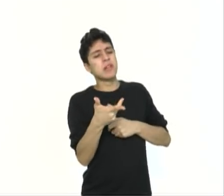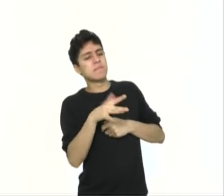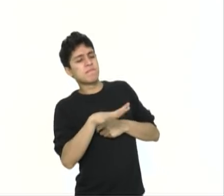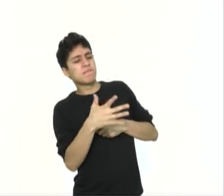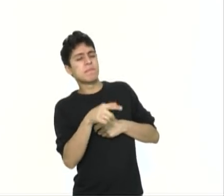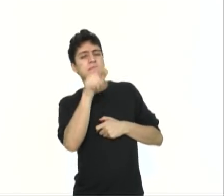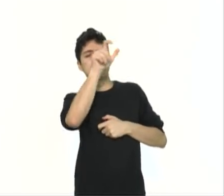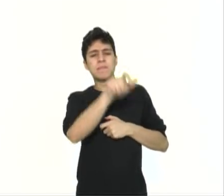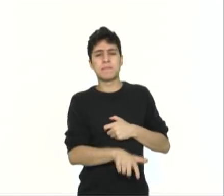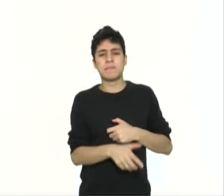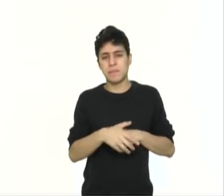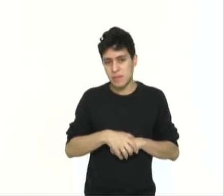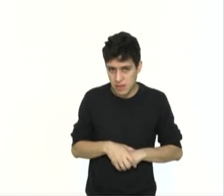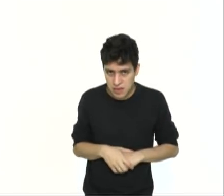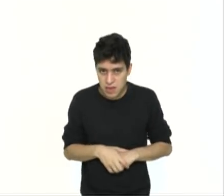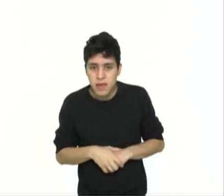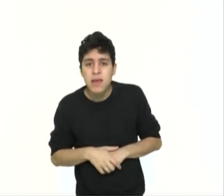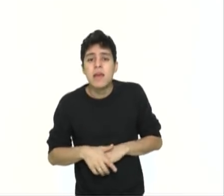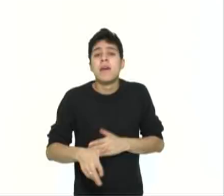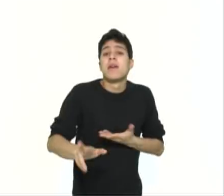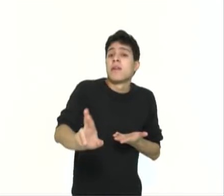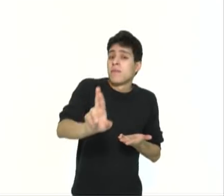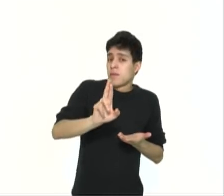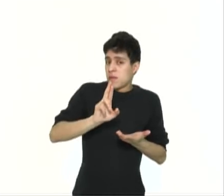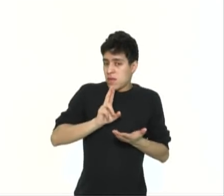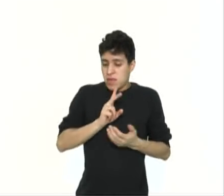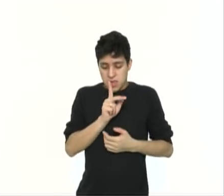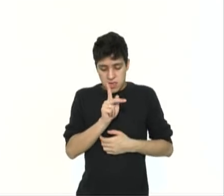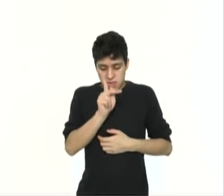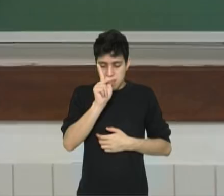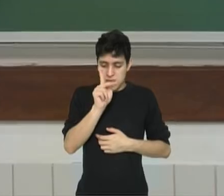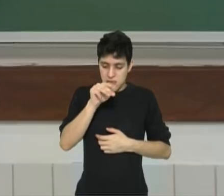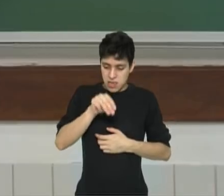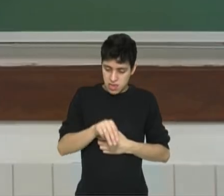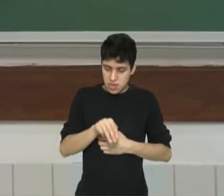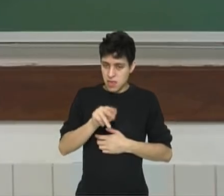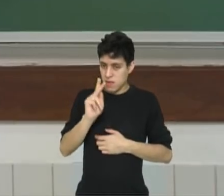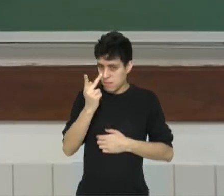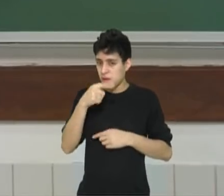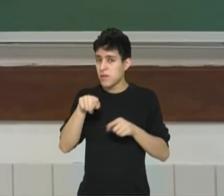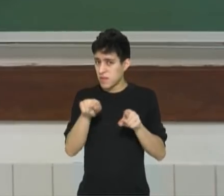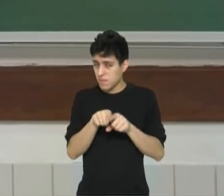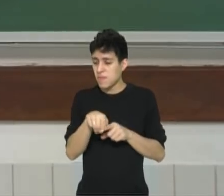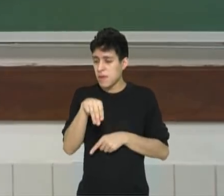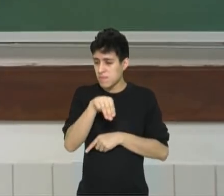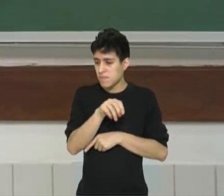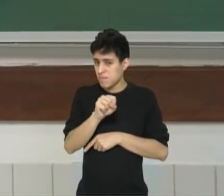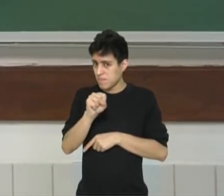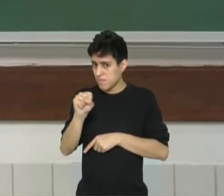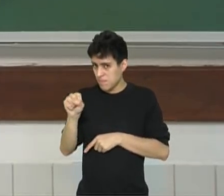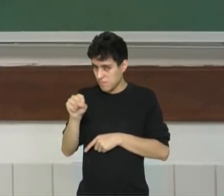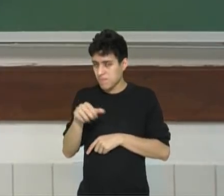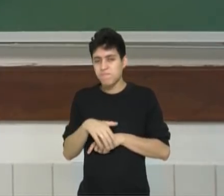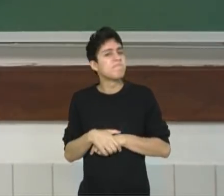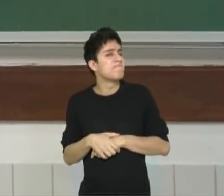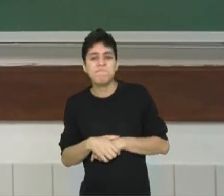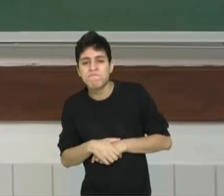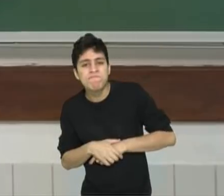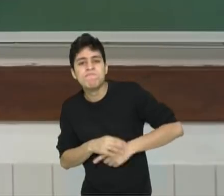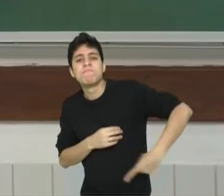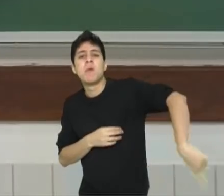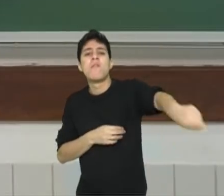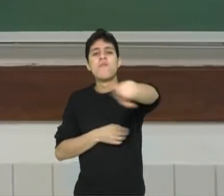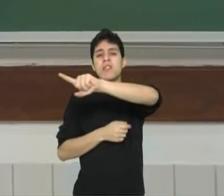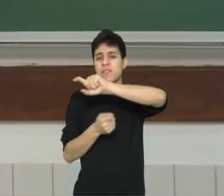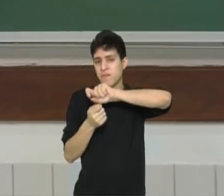desse atleta? Dê a resposta em quilômetros por hora e também em metros por segundo. Então, o que se faz?